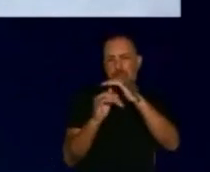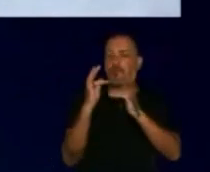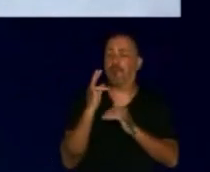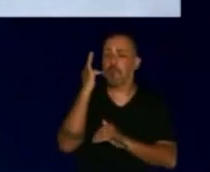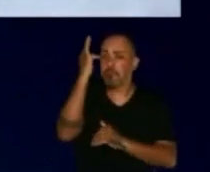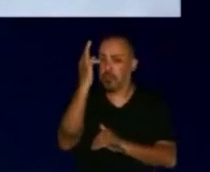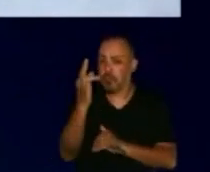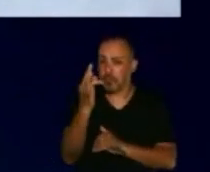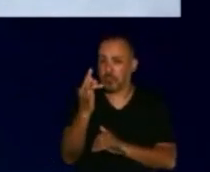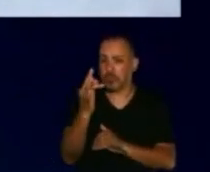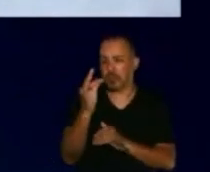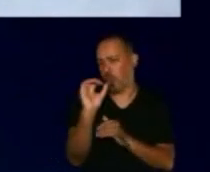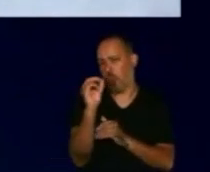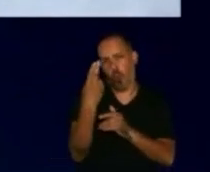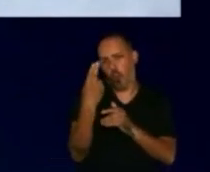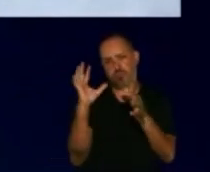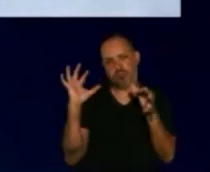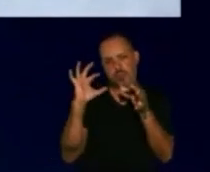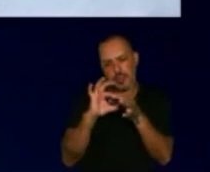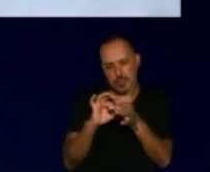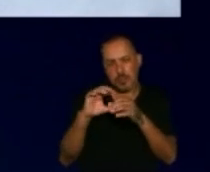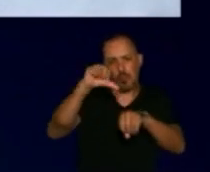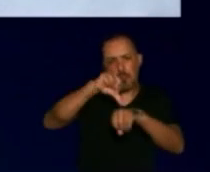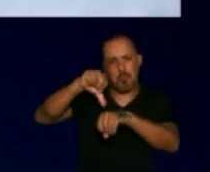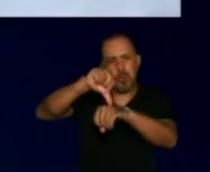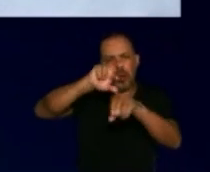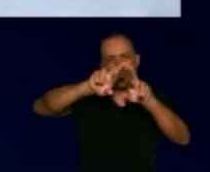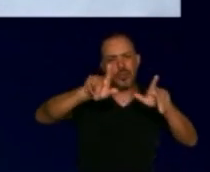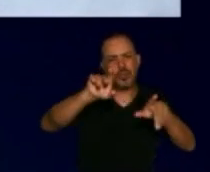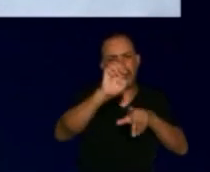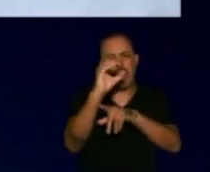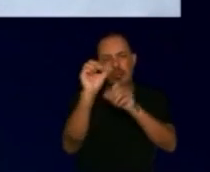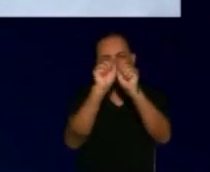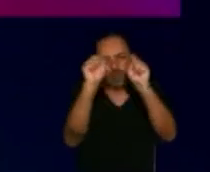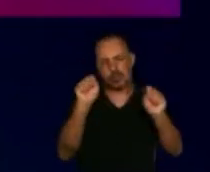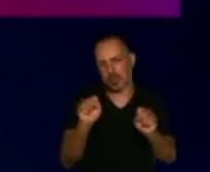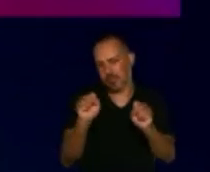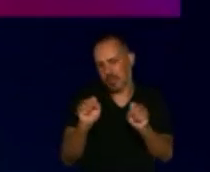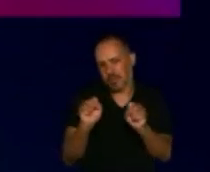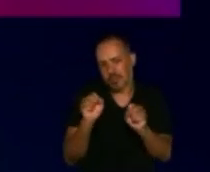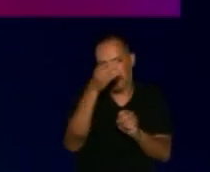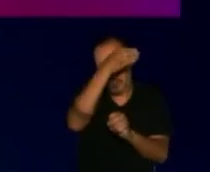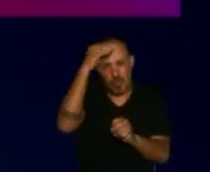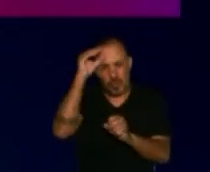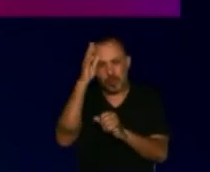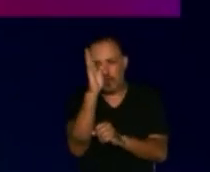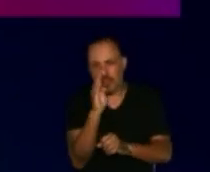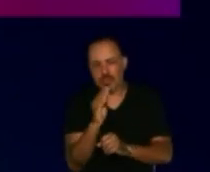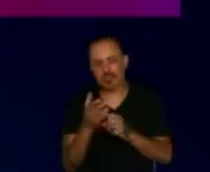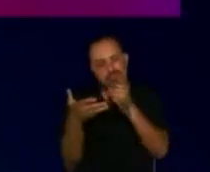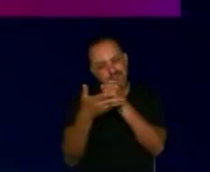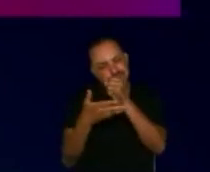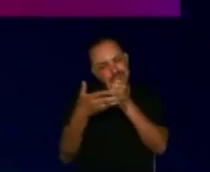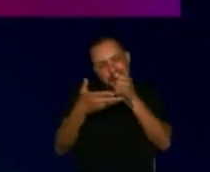na frente, ou quem sabe até conexões com outros polos, aí, com outros ecossistemas, com potenciais clientes no Brasil. Então,